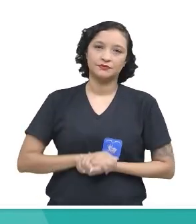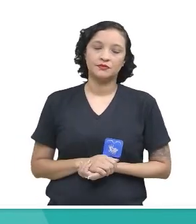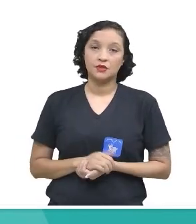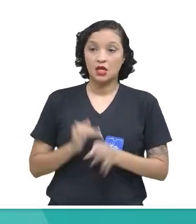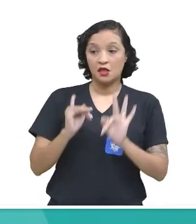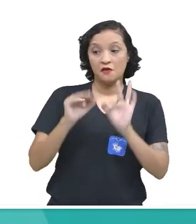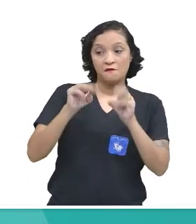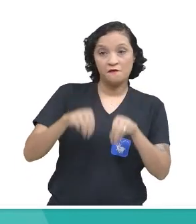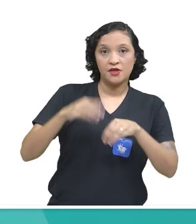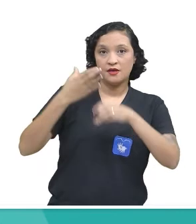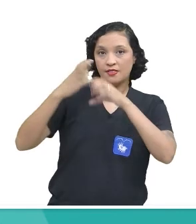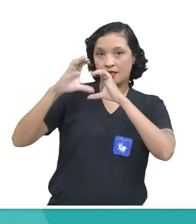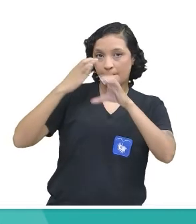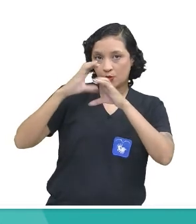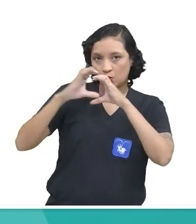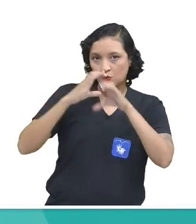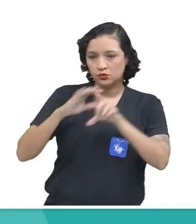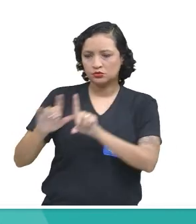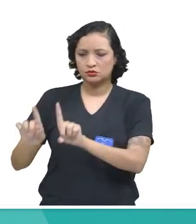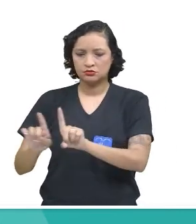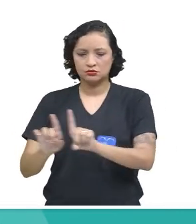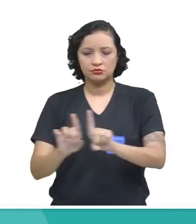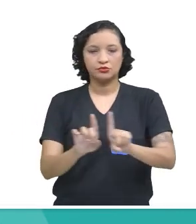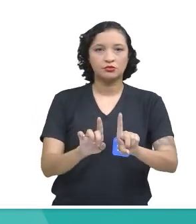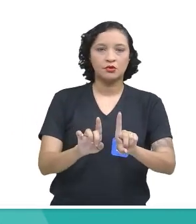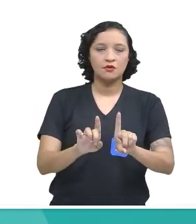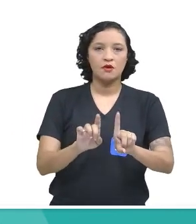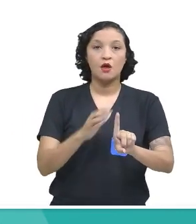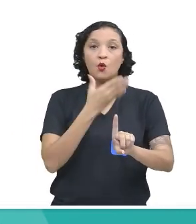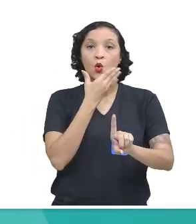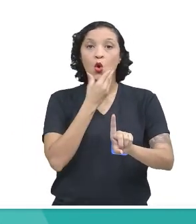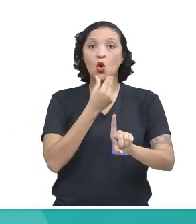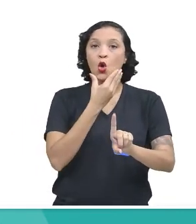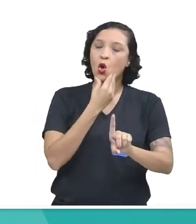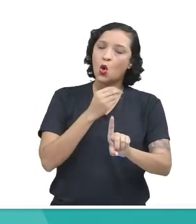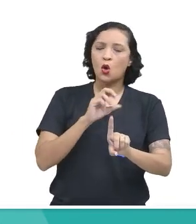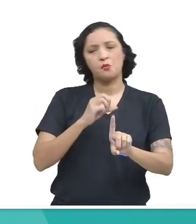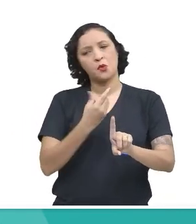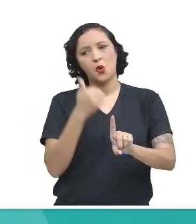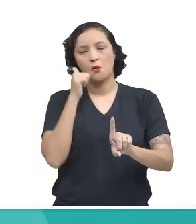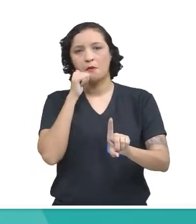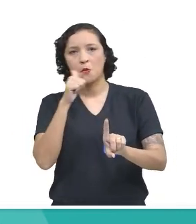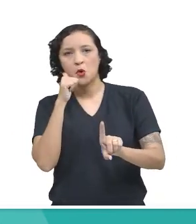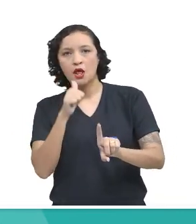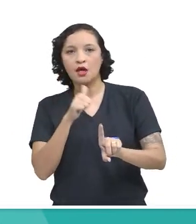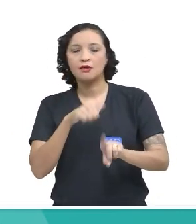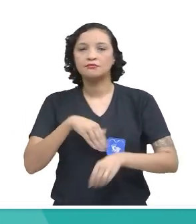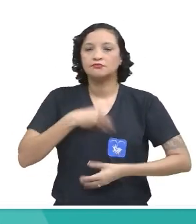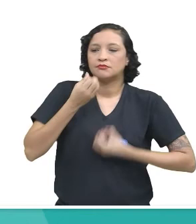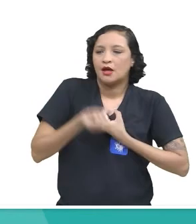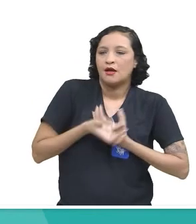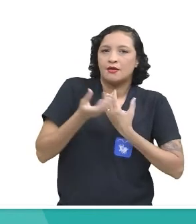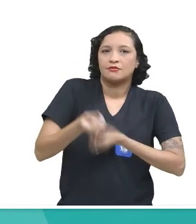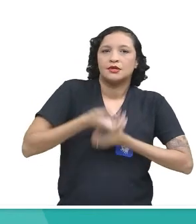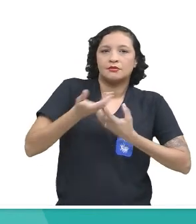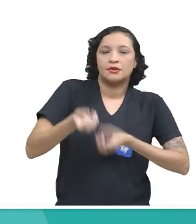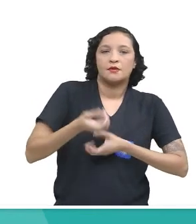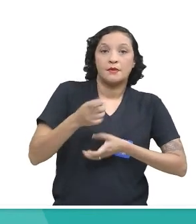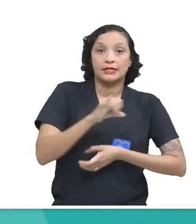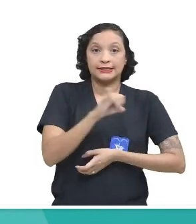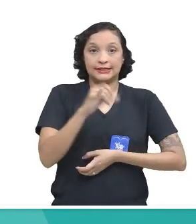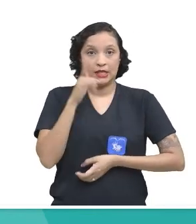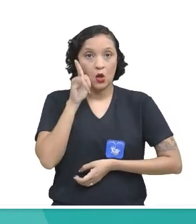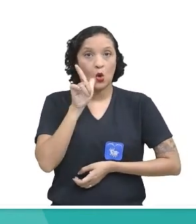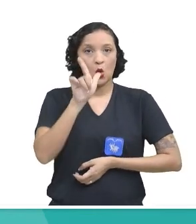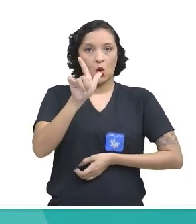estiver passando e é feita a escolha do homem ou da mulher para que declame os versos. Se eles conseguirem